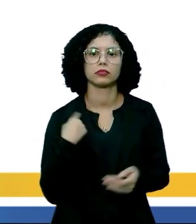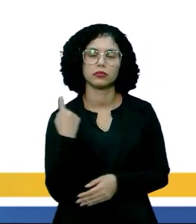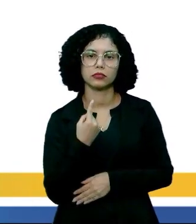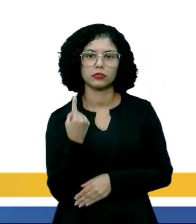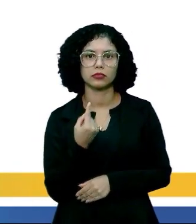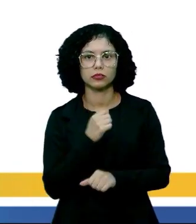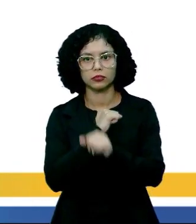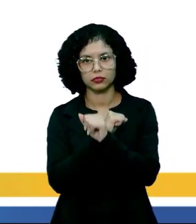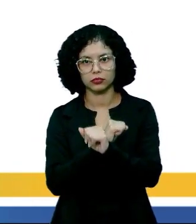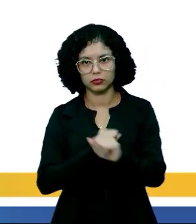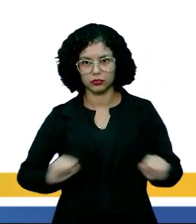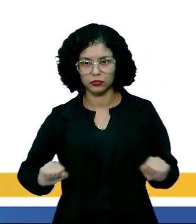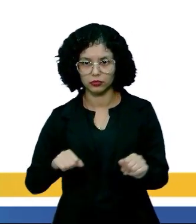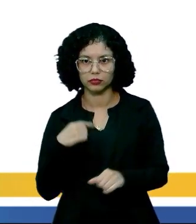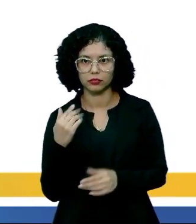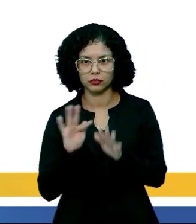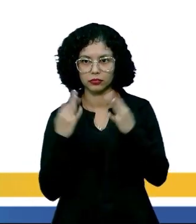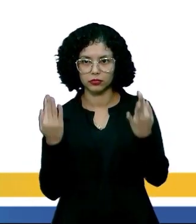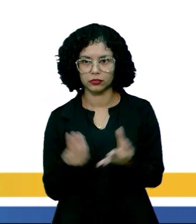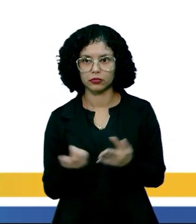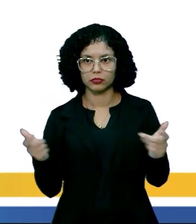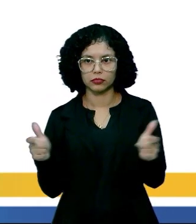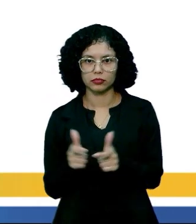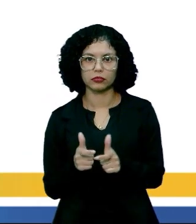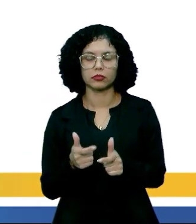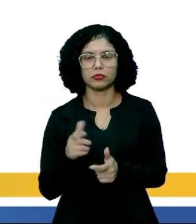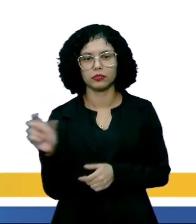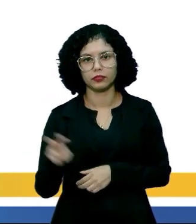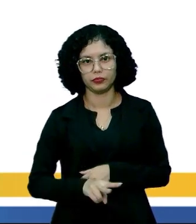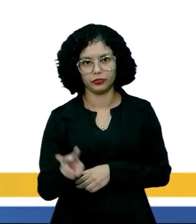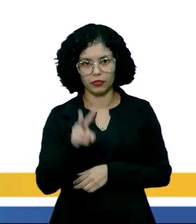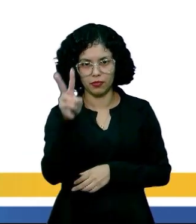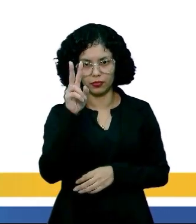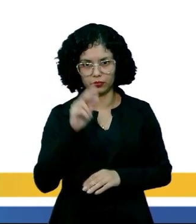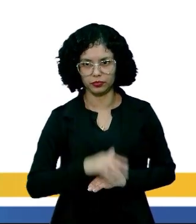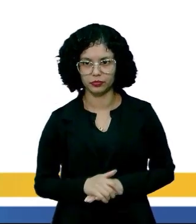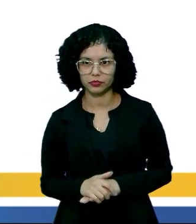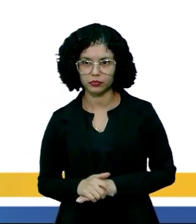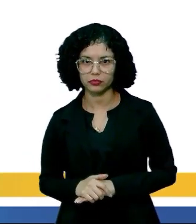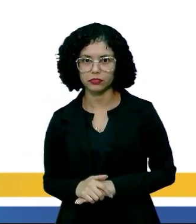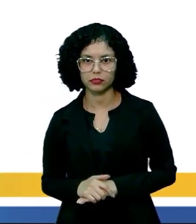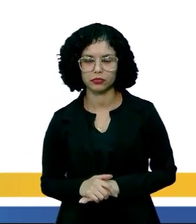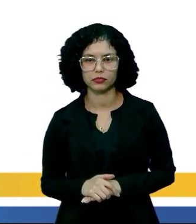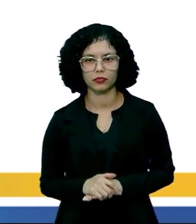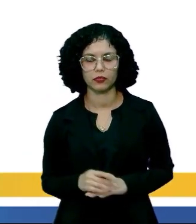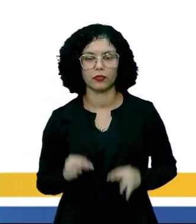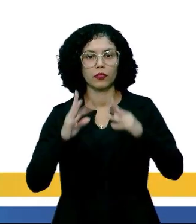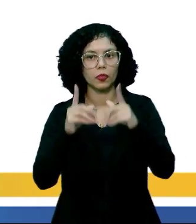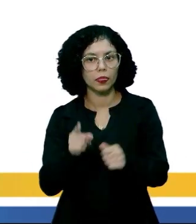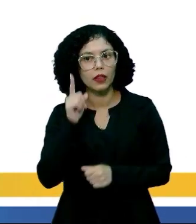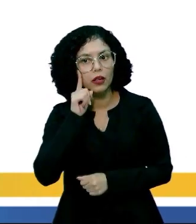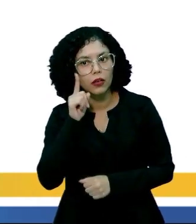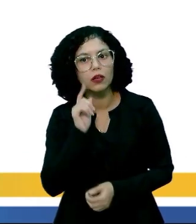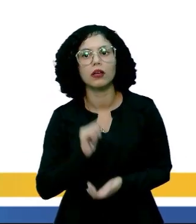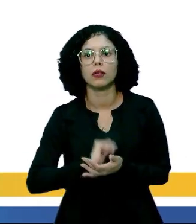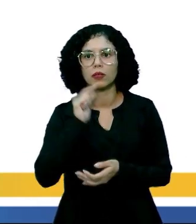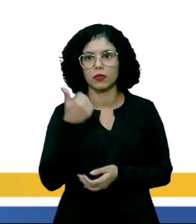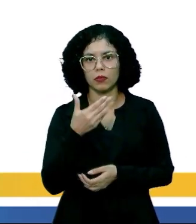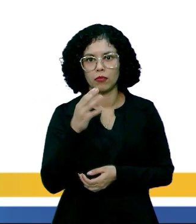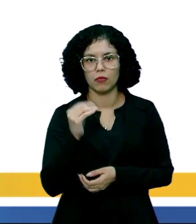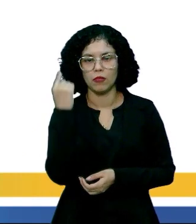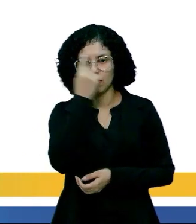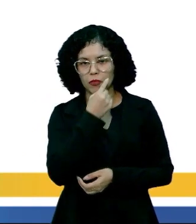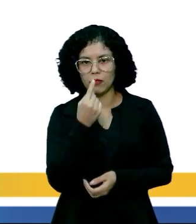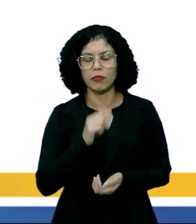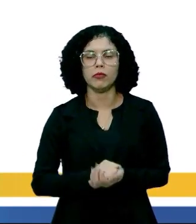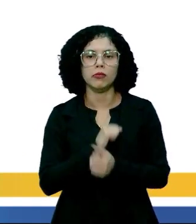geralmente destinada ao único escravo da família, ou ao de menor status ou valor. Todas as noites,